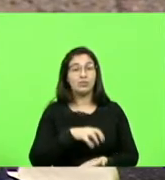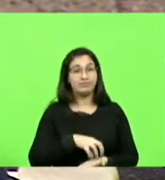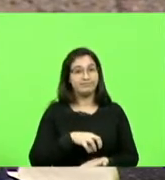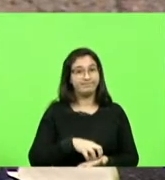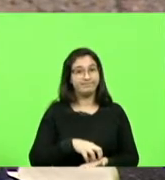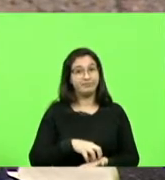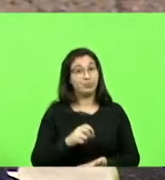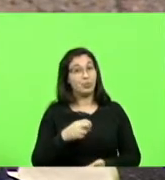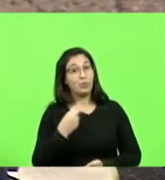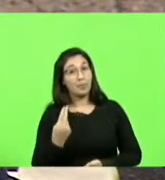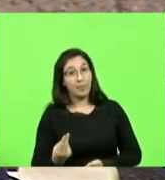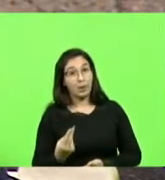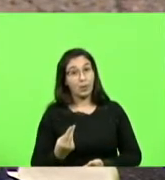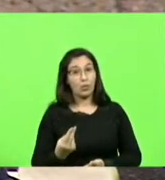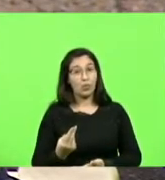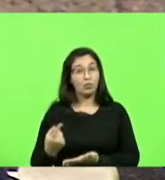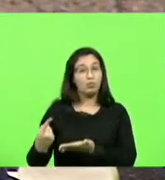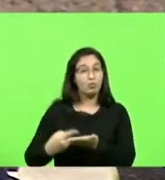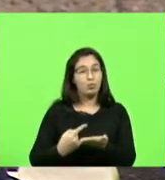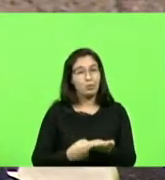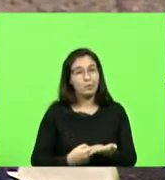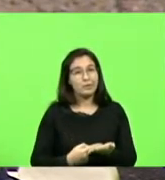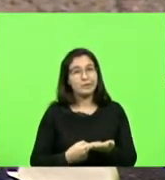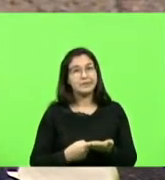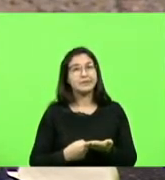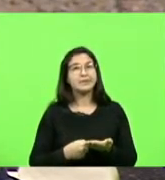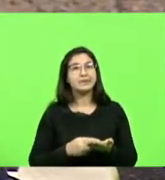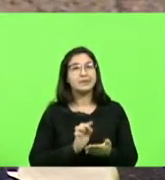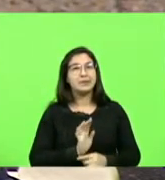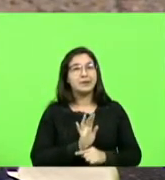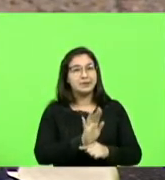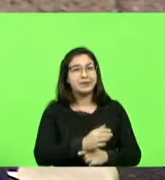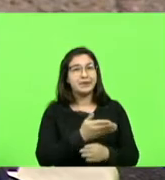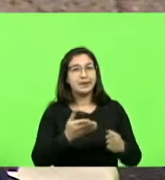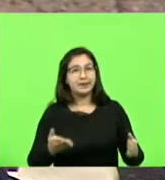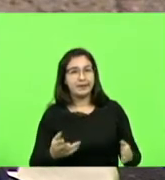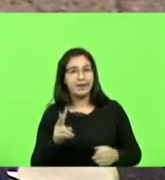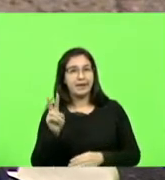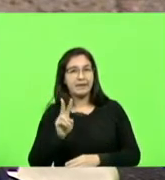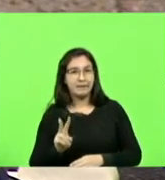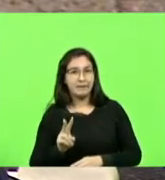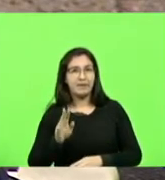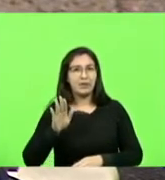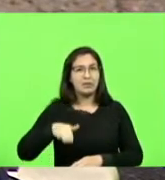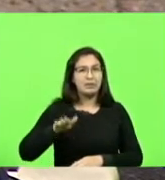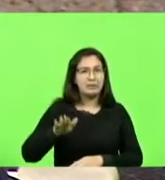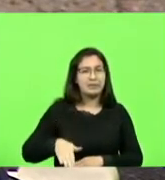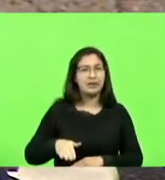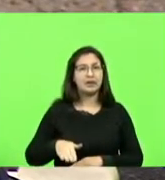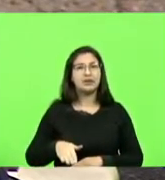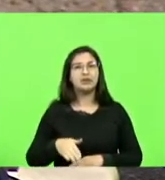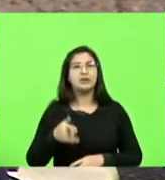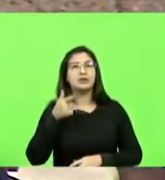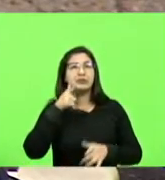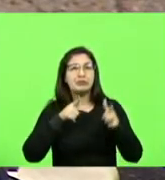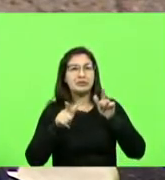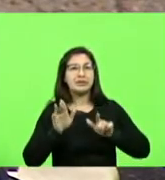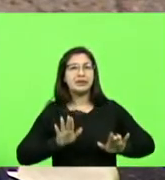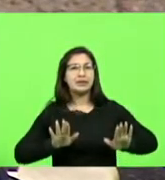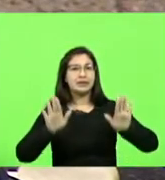que foi algum acerto para favorecer ela, para poder fazer um valor mais barato e ganhar na